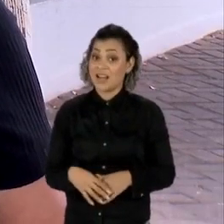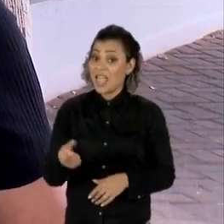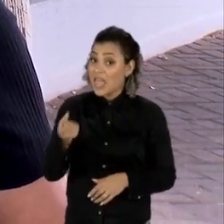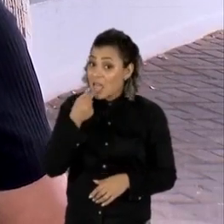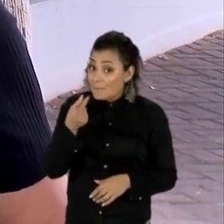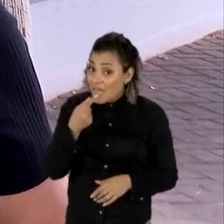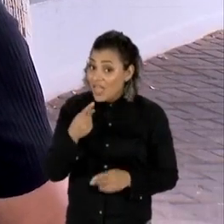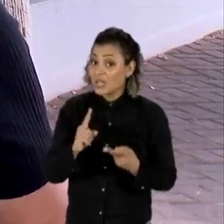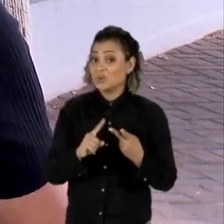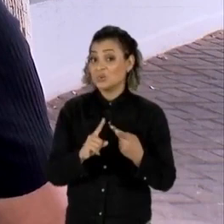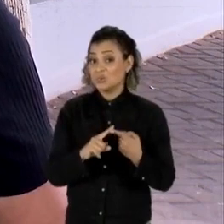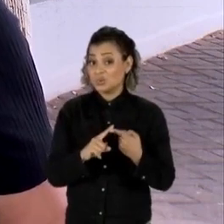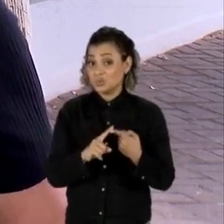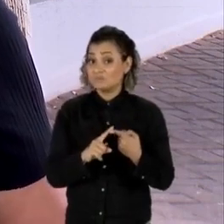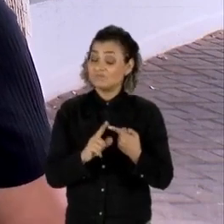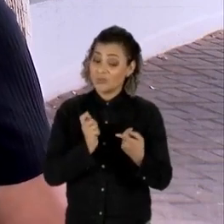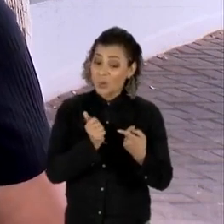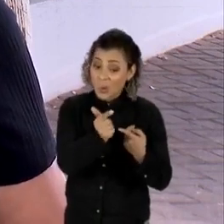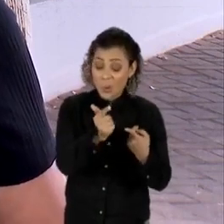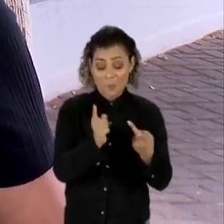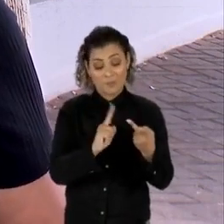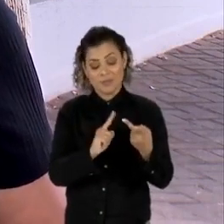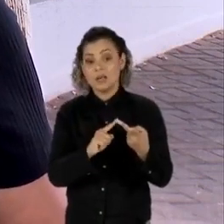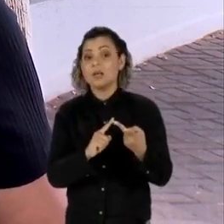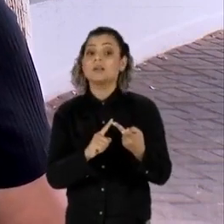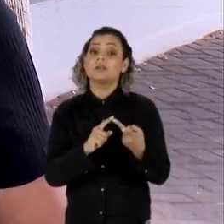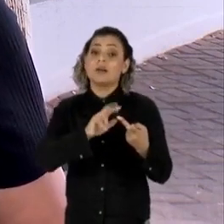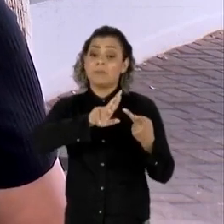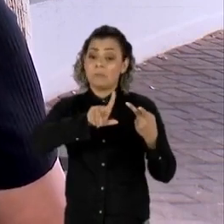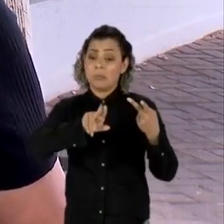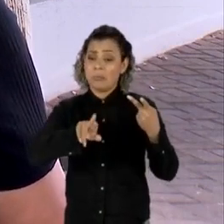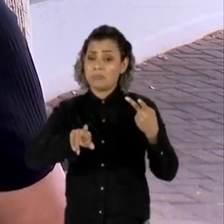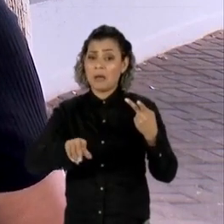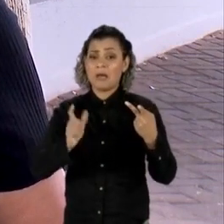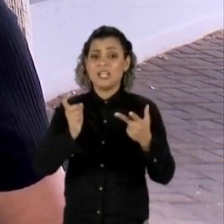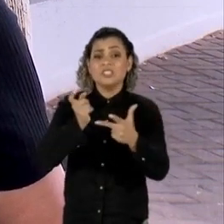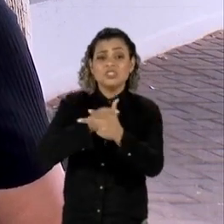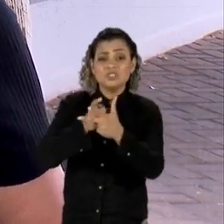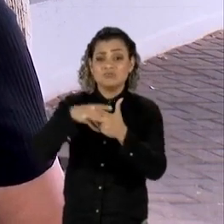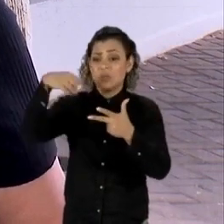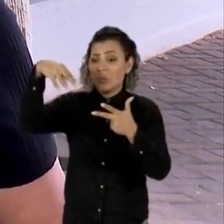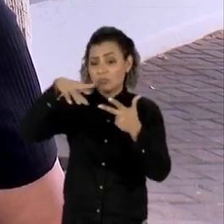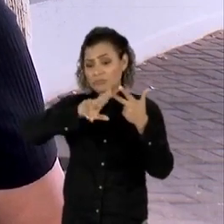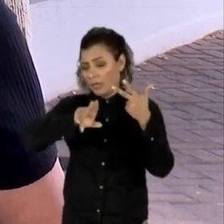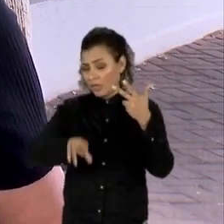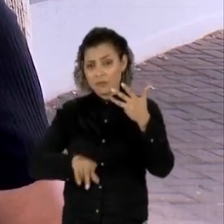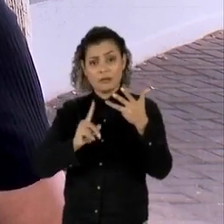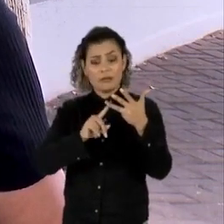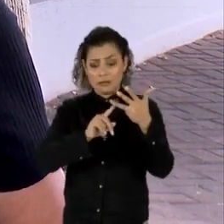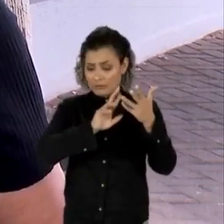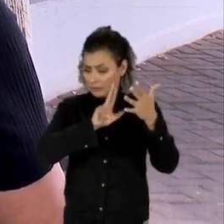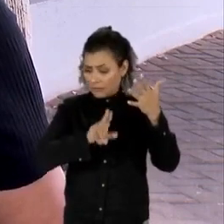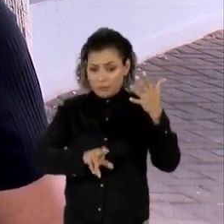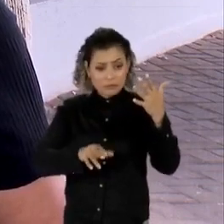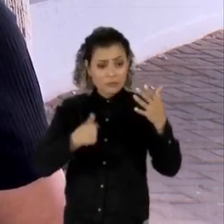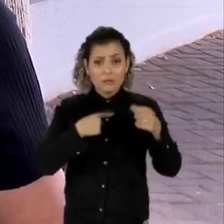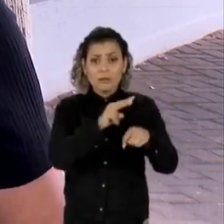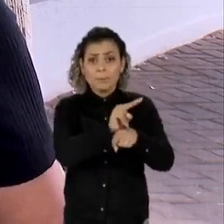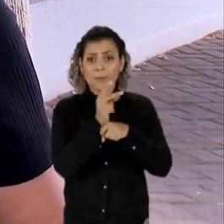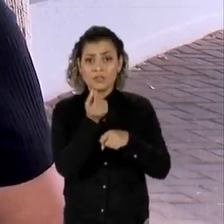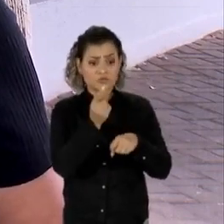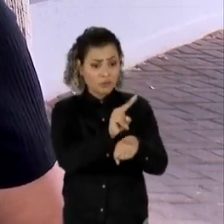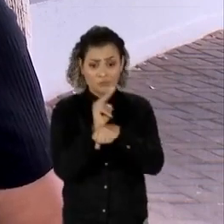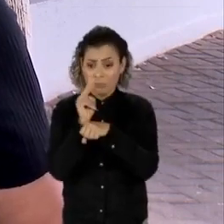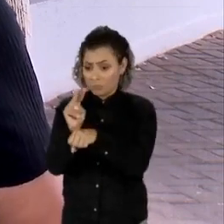é pra comprar você tem coisas para continuar fazendo você acaba pedindo empréstimo